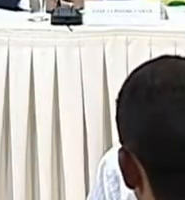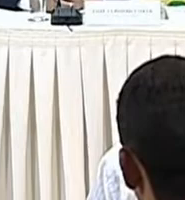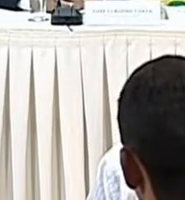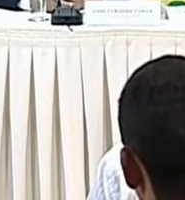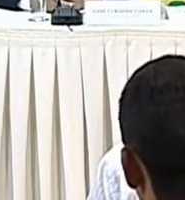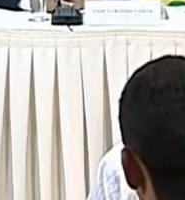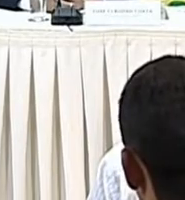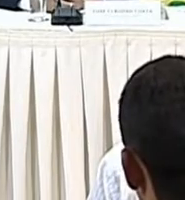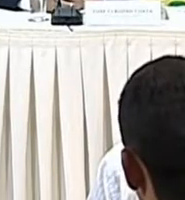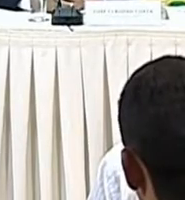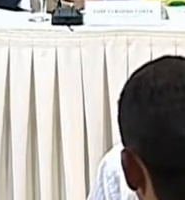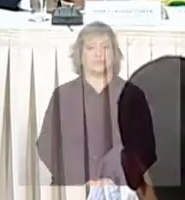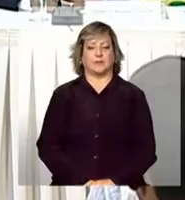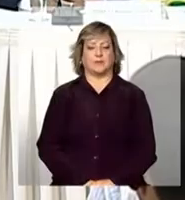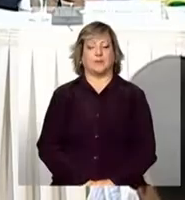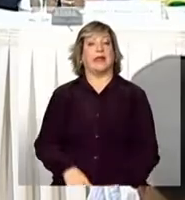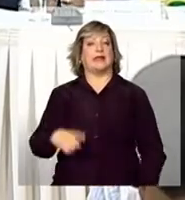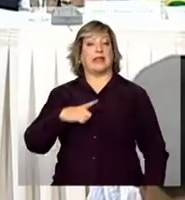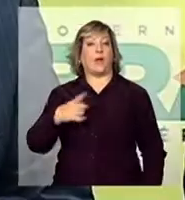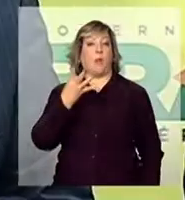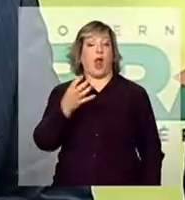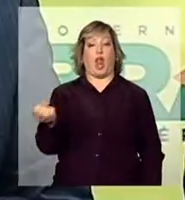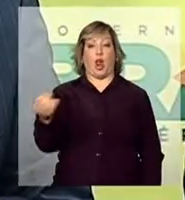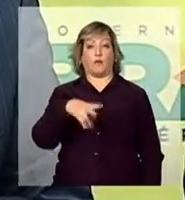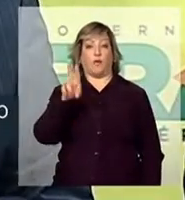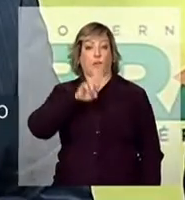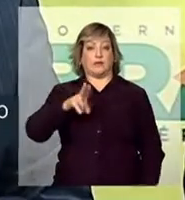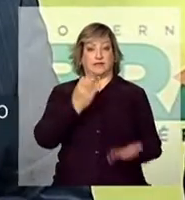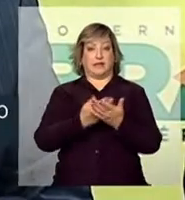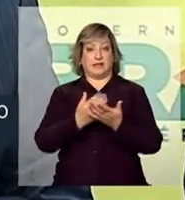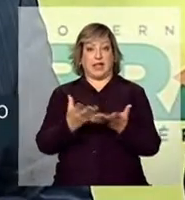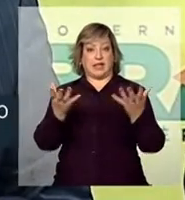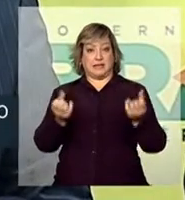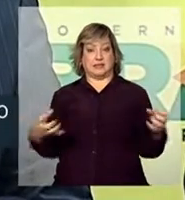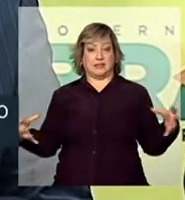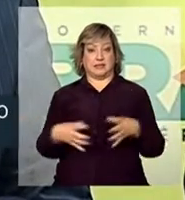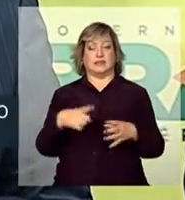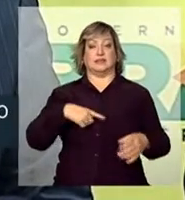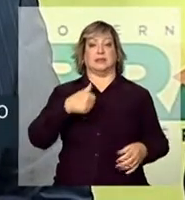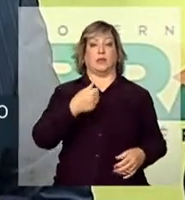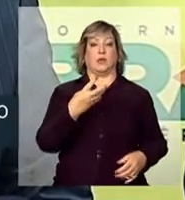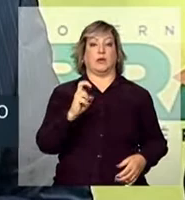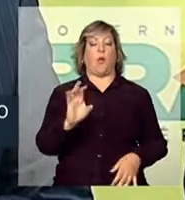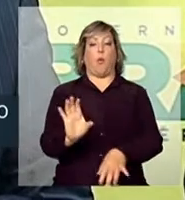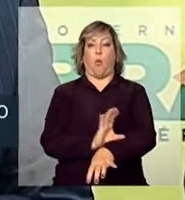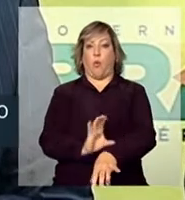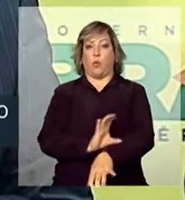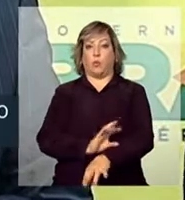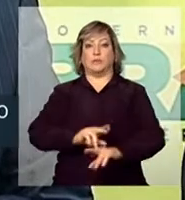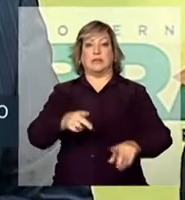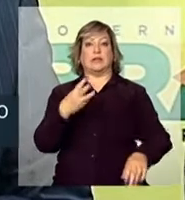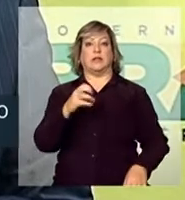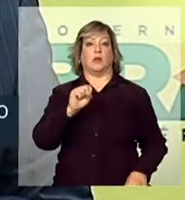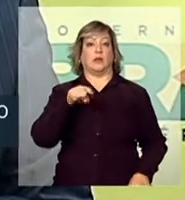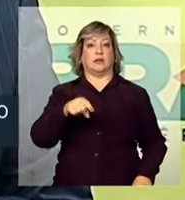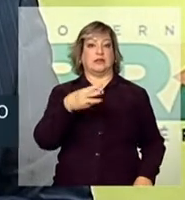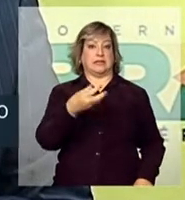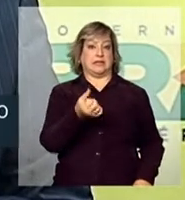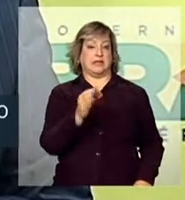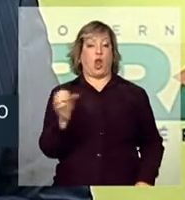e são cento são quatro novas universidades que aderiram com 145 cursos e São 38